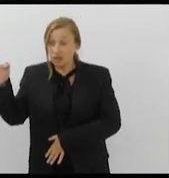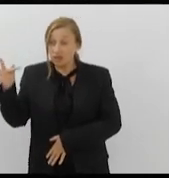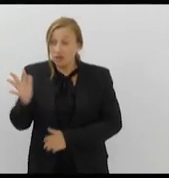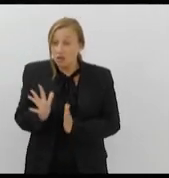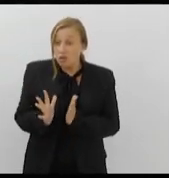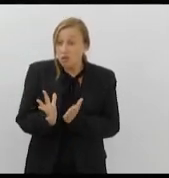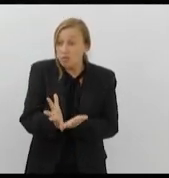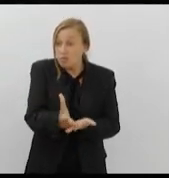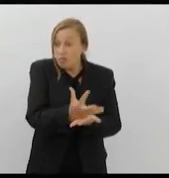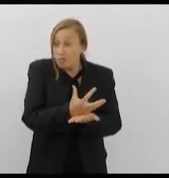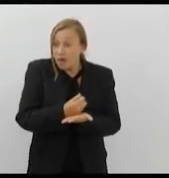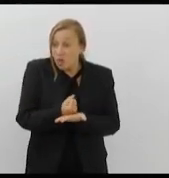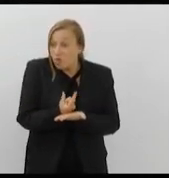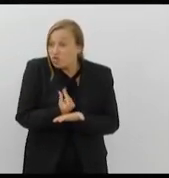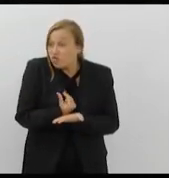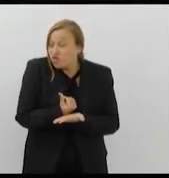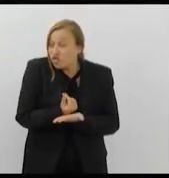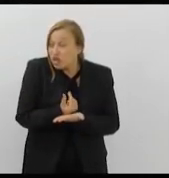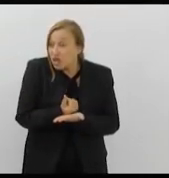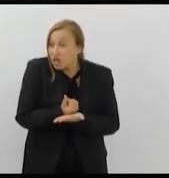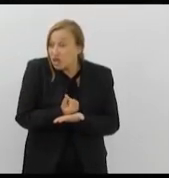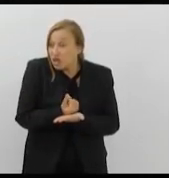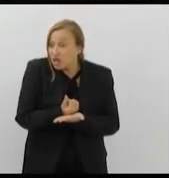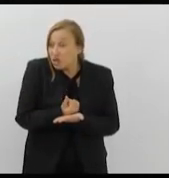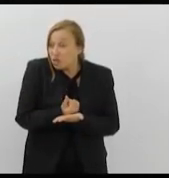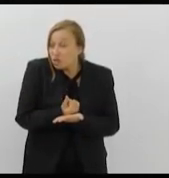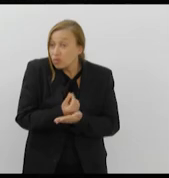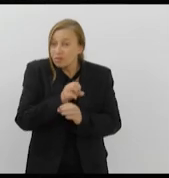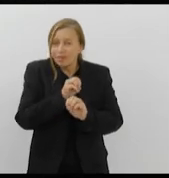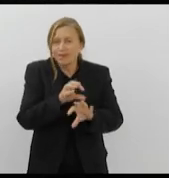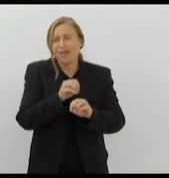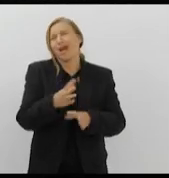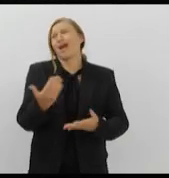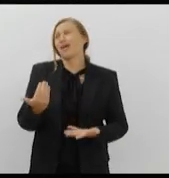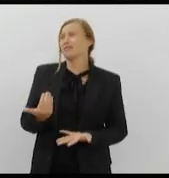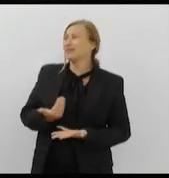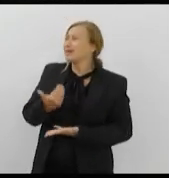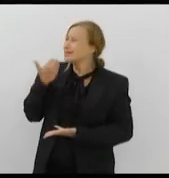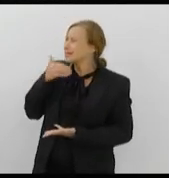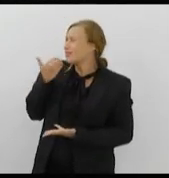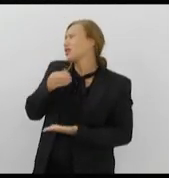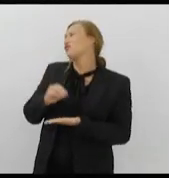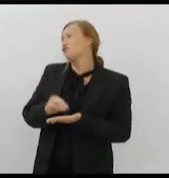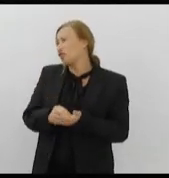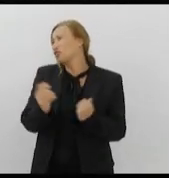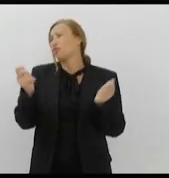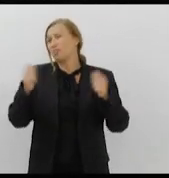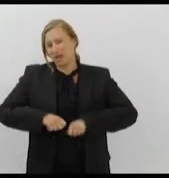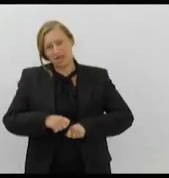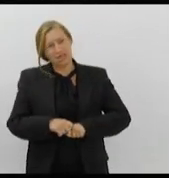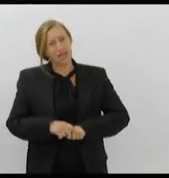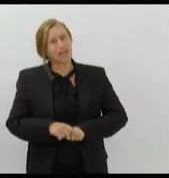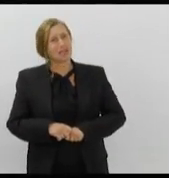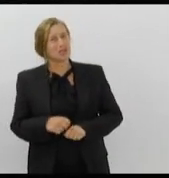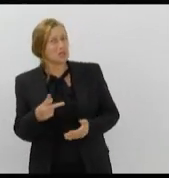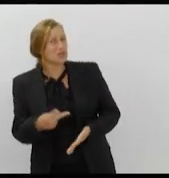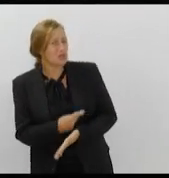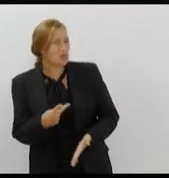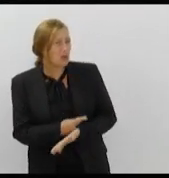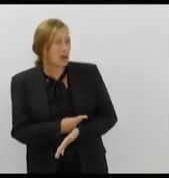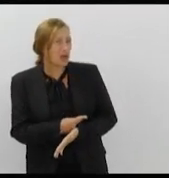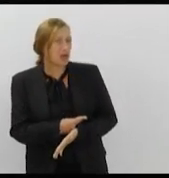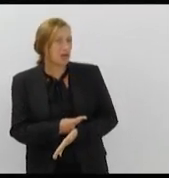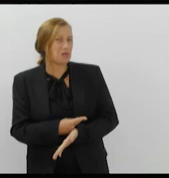educação. Rapaz, é de uma incoerência, é de uma incompetência, é de uma desonestidade